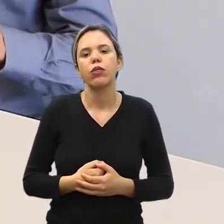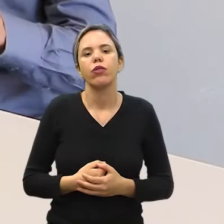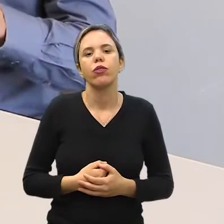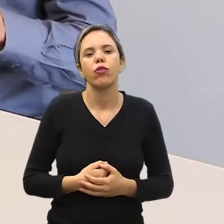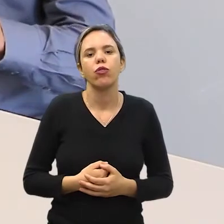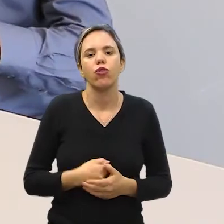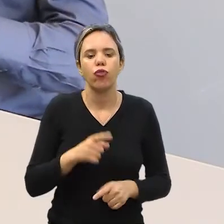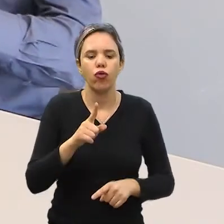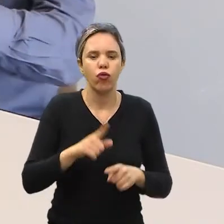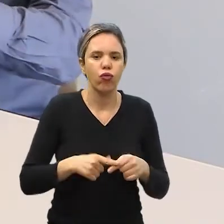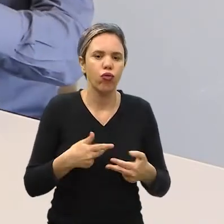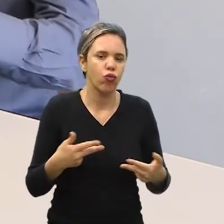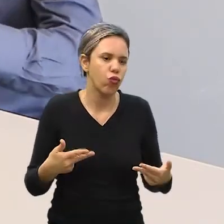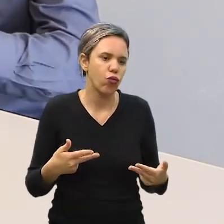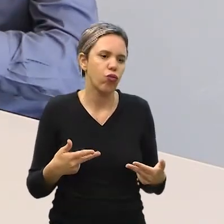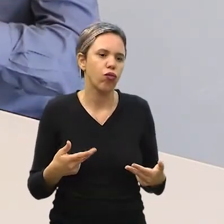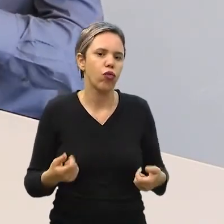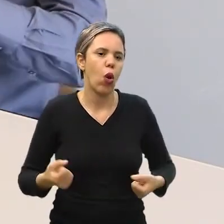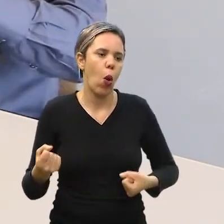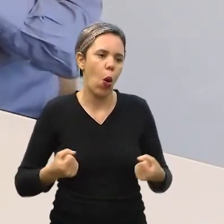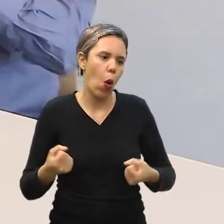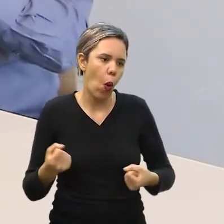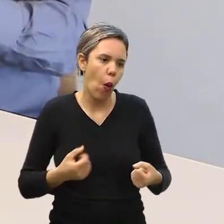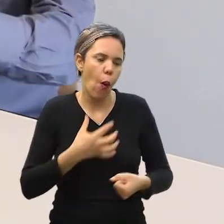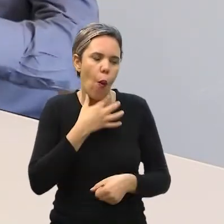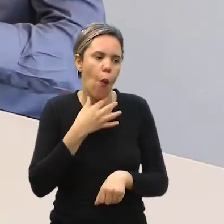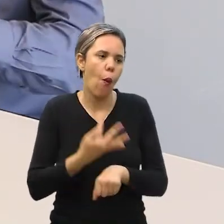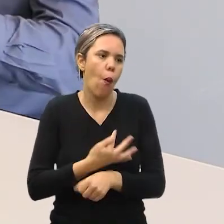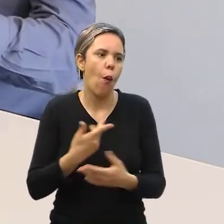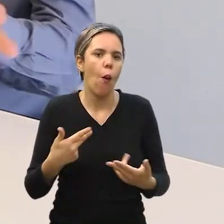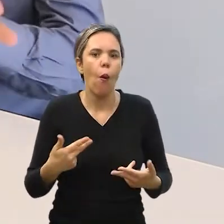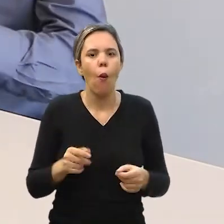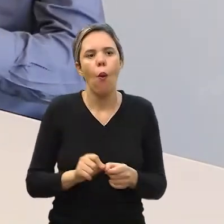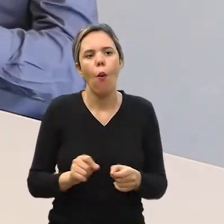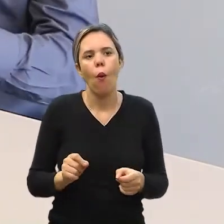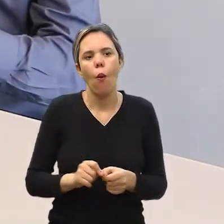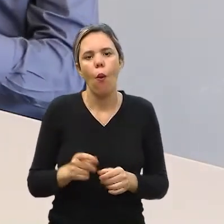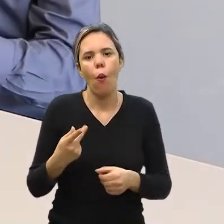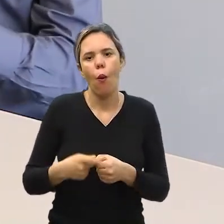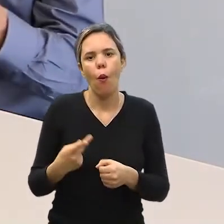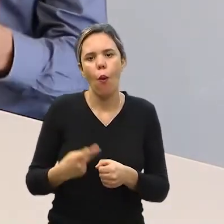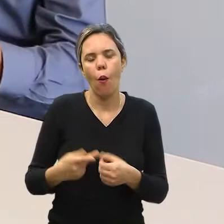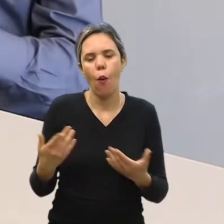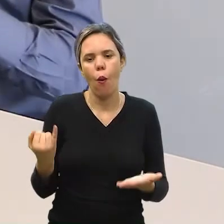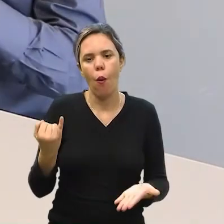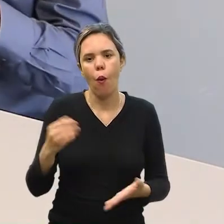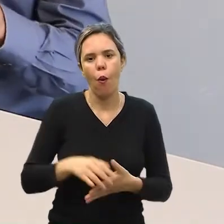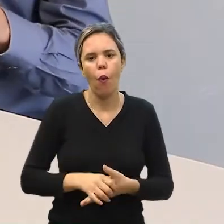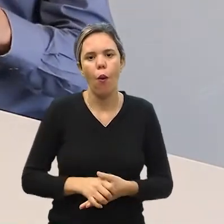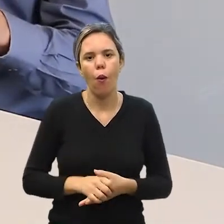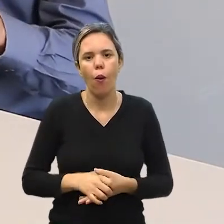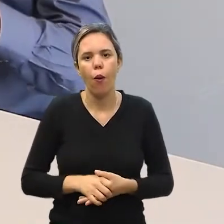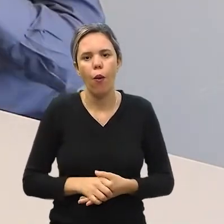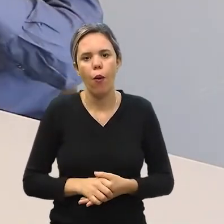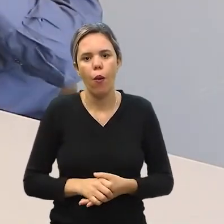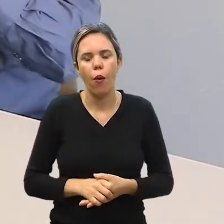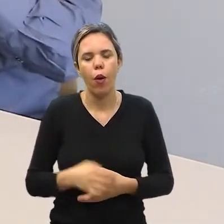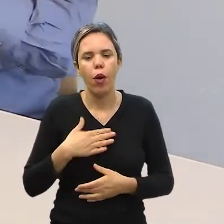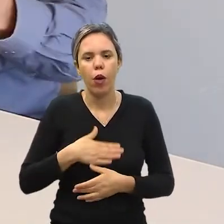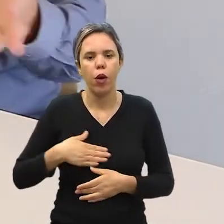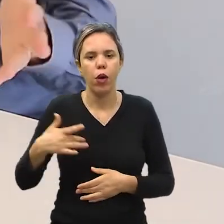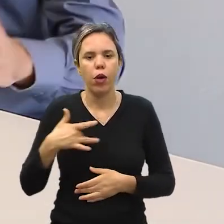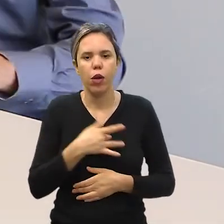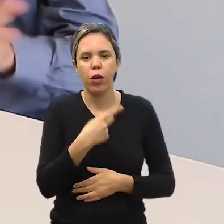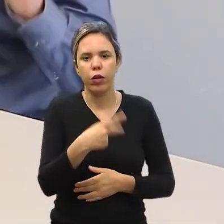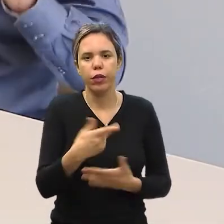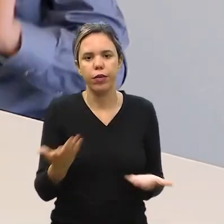equipamento ou de um carro ou de algum produto que seja importante para o bem-estar e para a